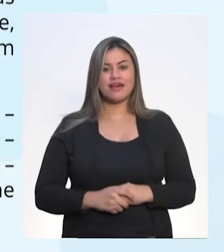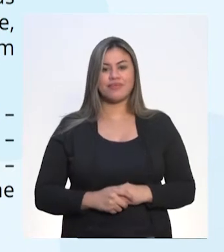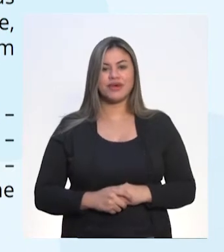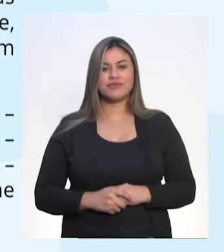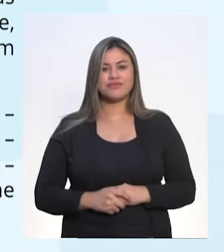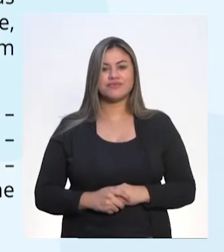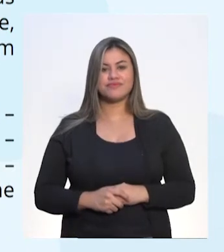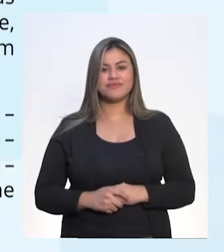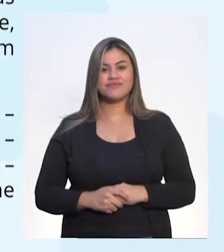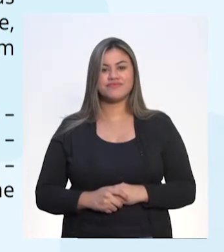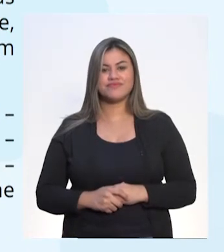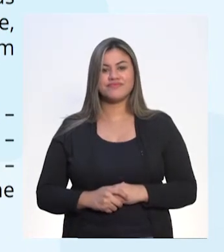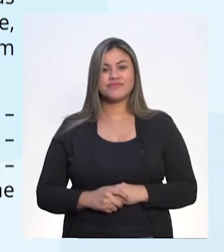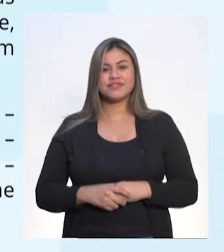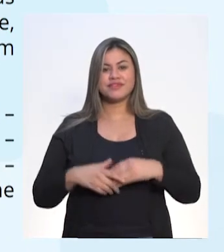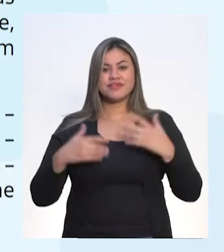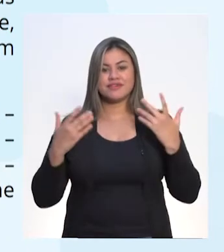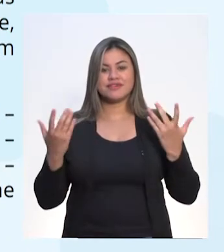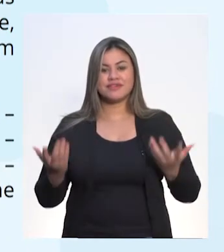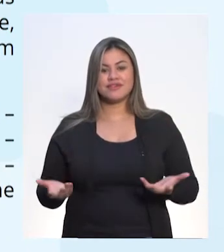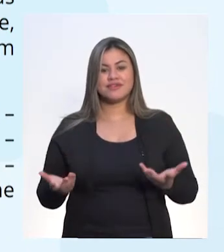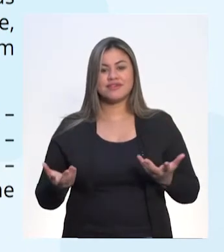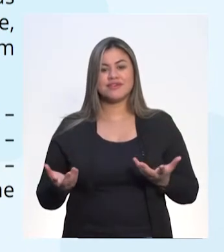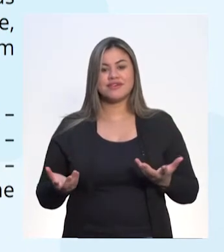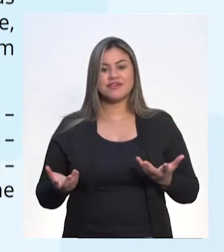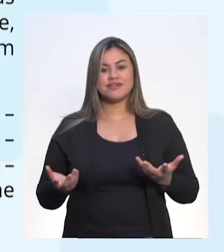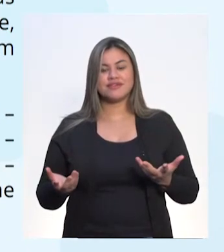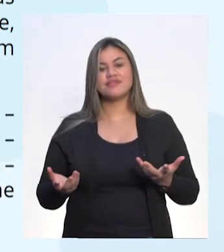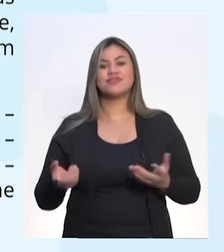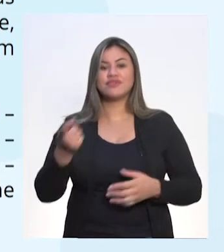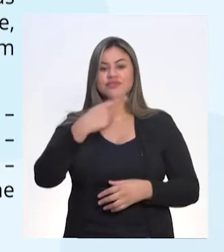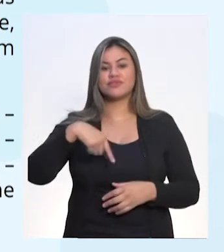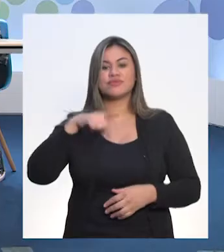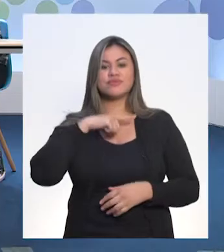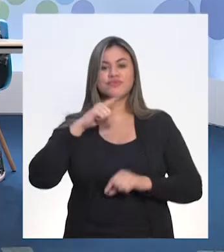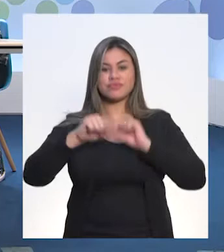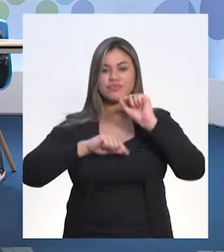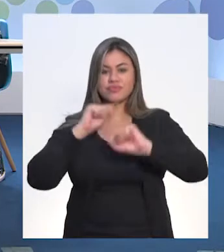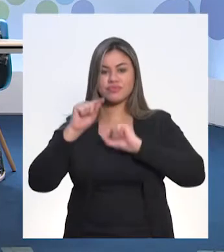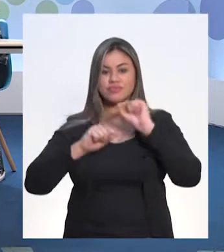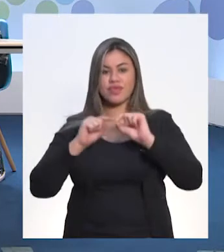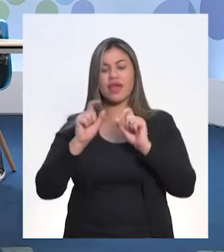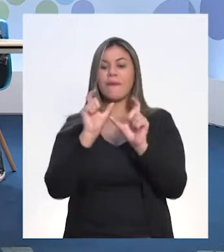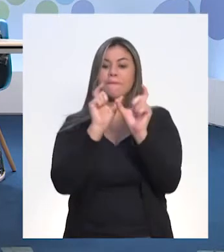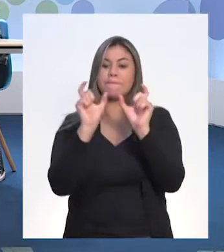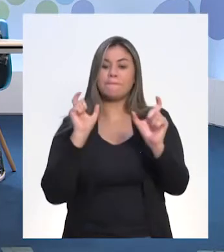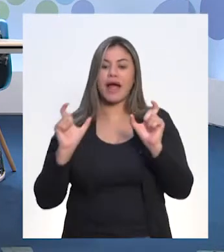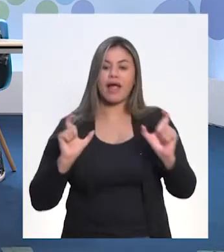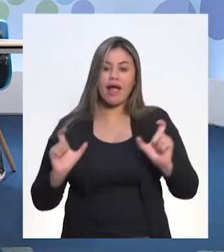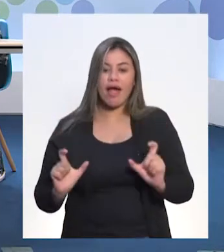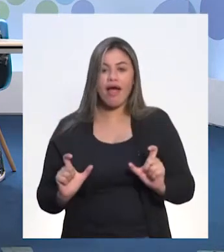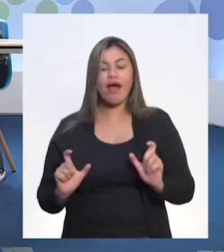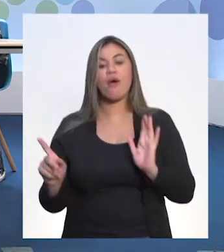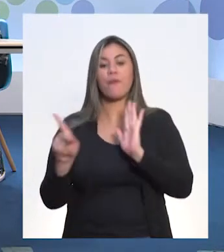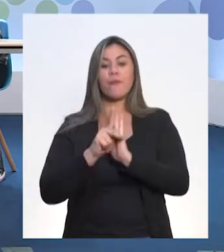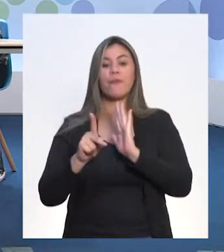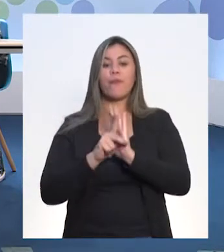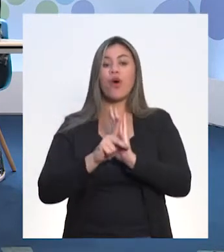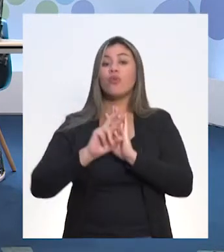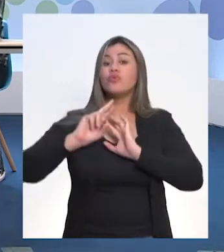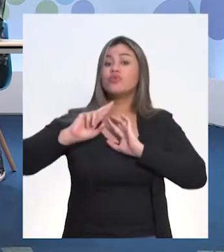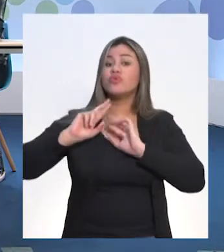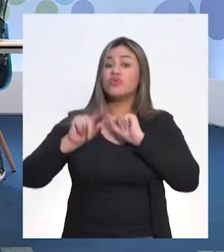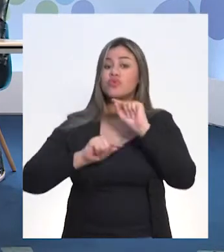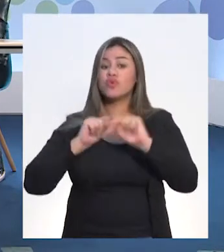bom? Então, nós temos aqui, né, algumas, né, palavras, tá?